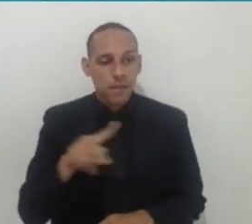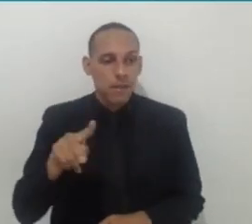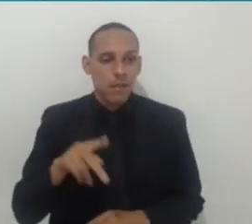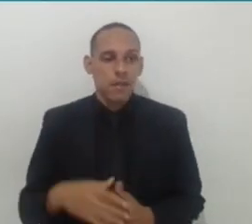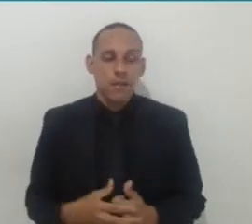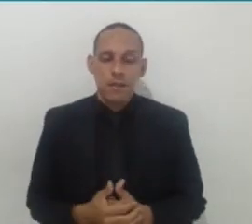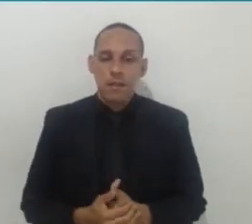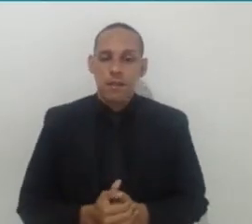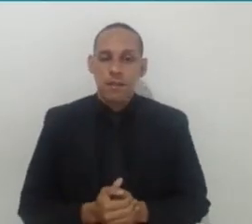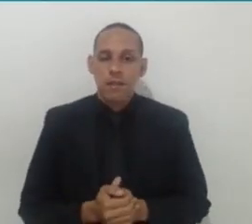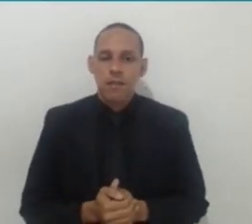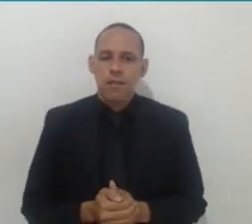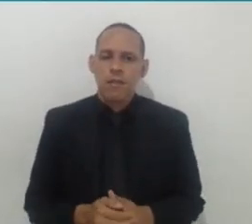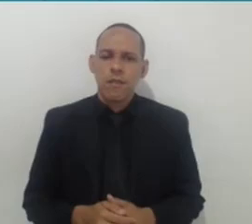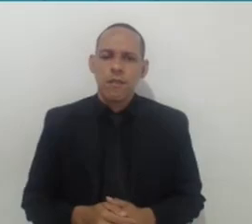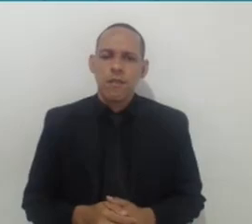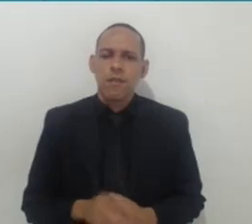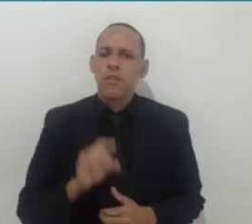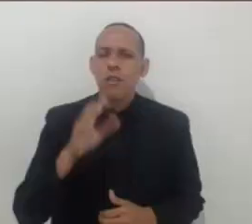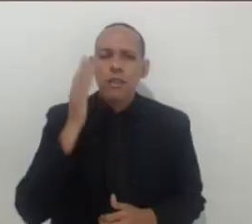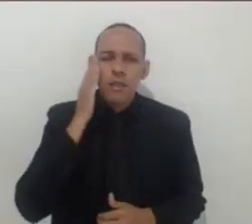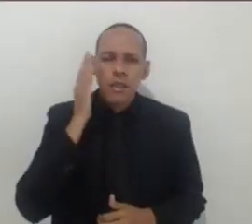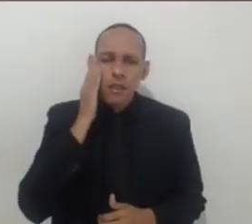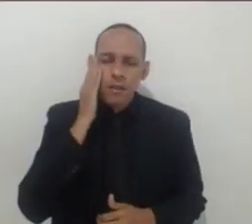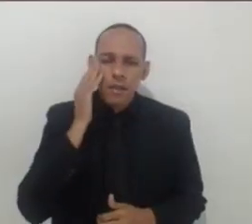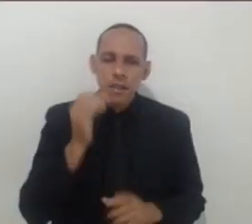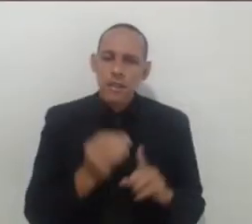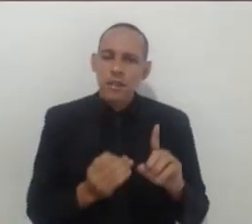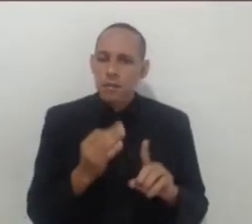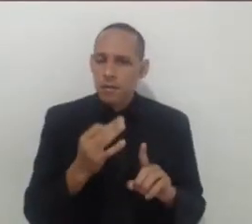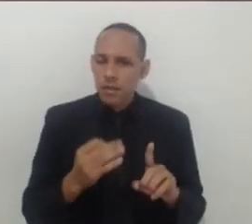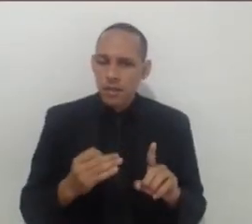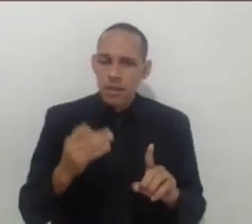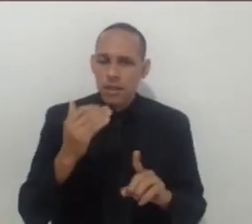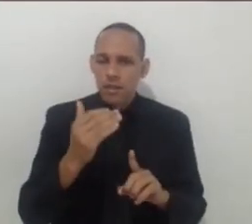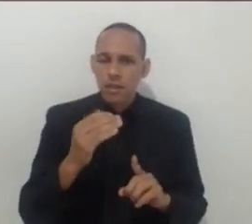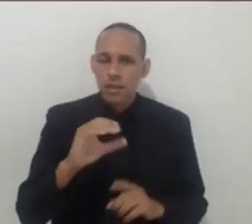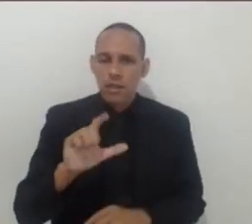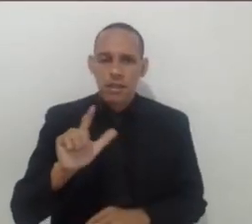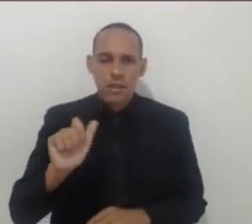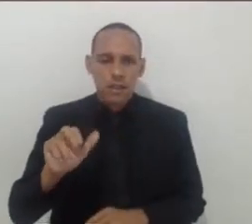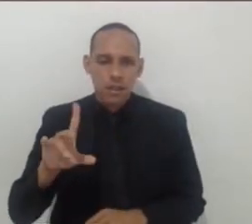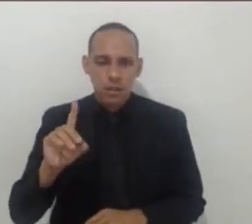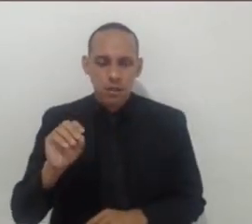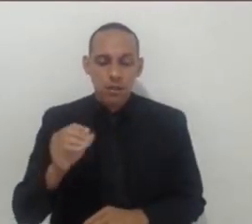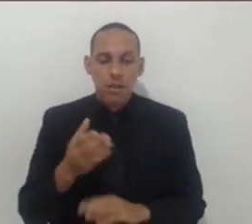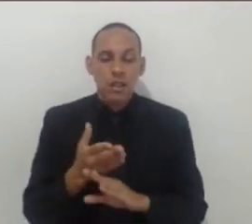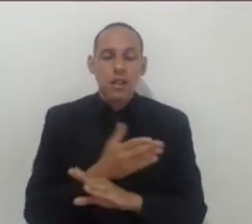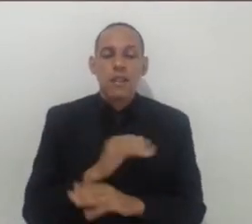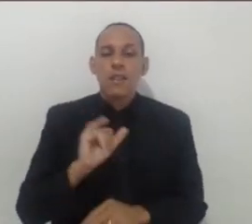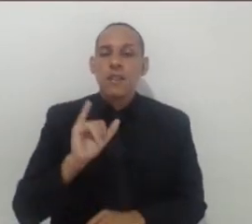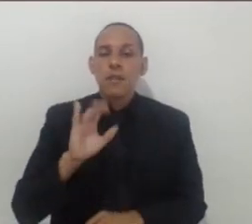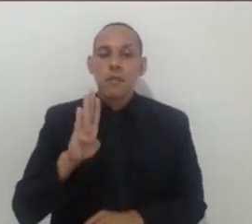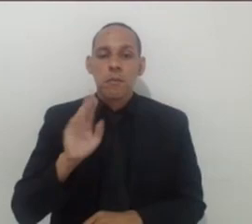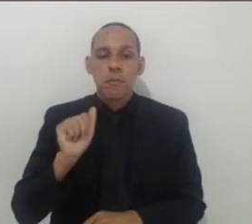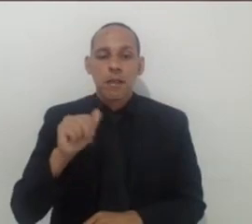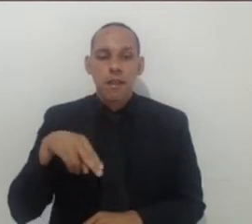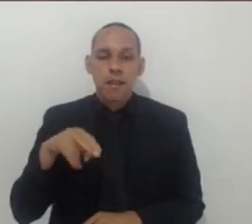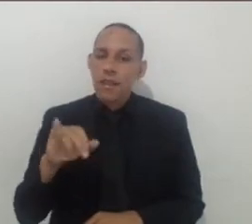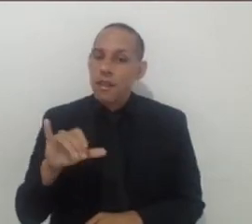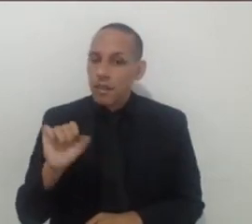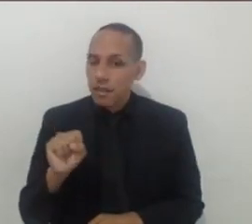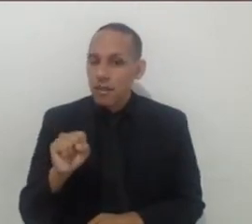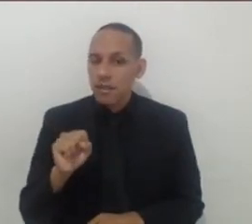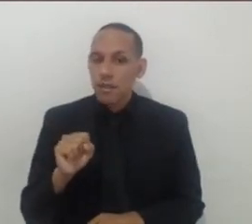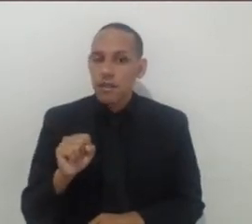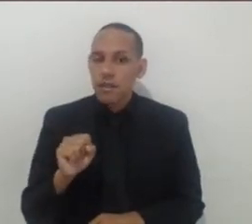Sim, eu só gostaria de saber, do Cláudio, logo em seguida, passaria a palavra ao excelência. O Bardo Ibanez quer